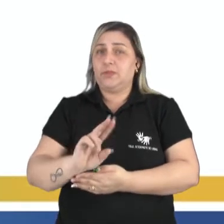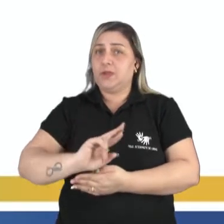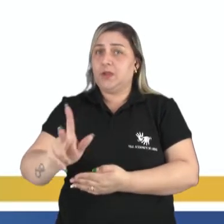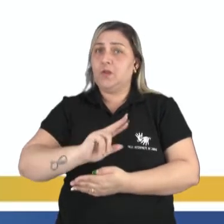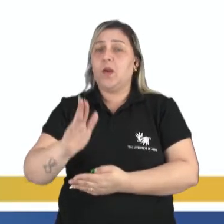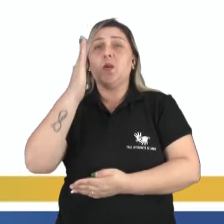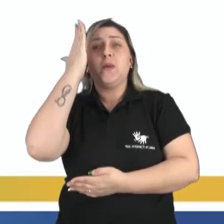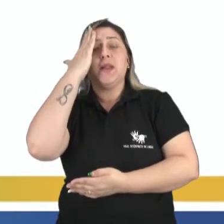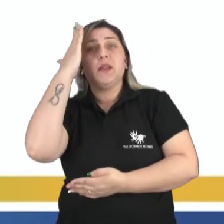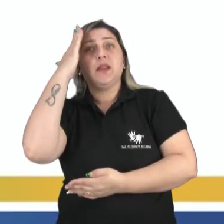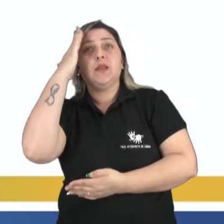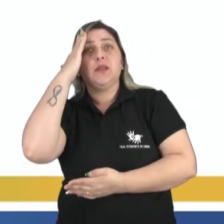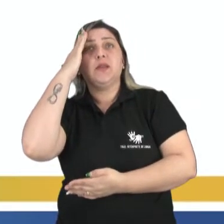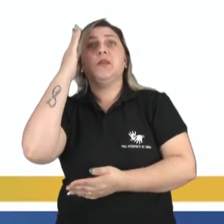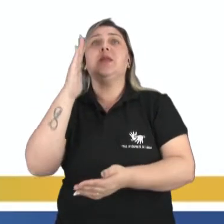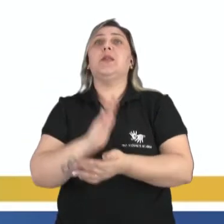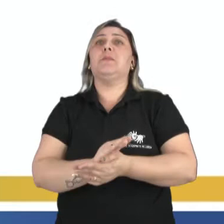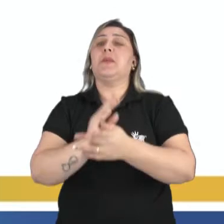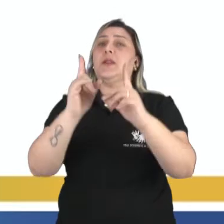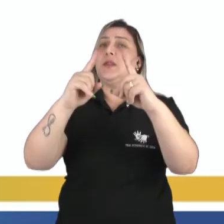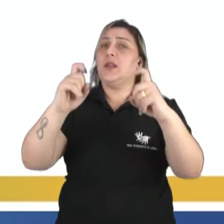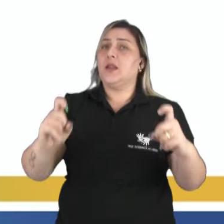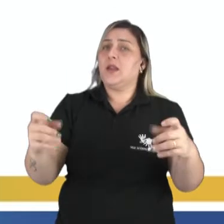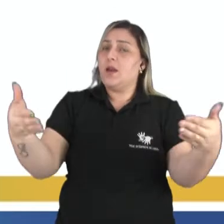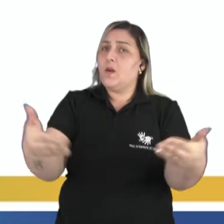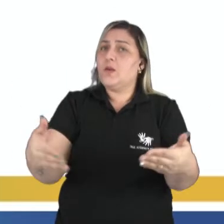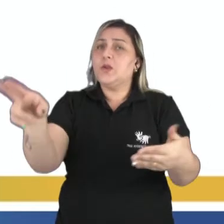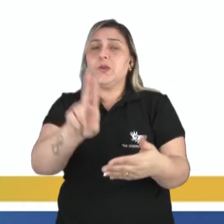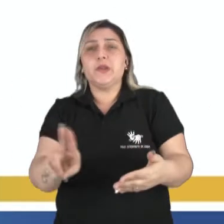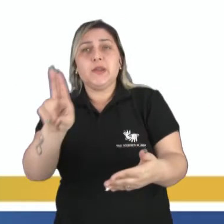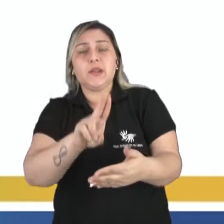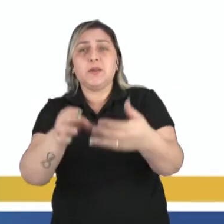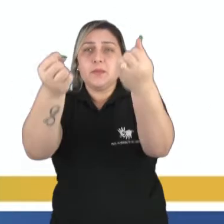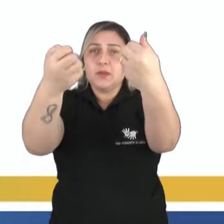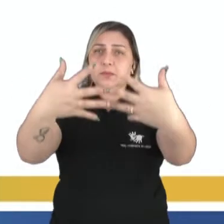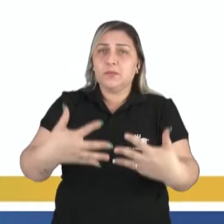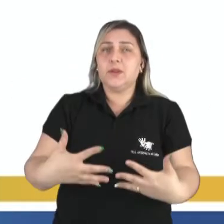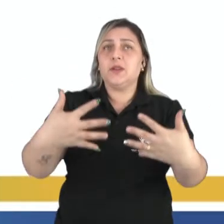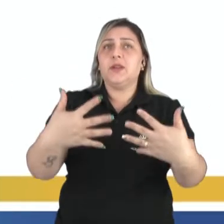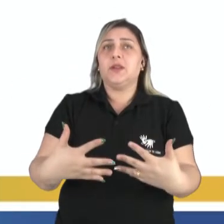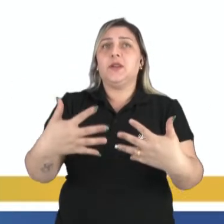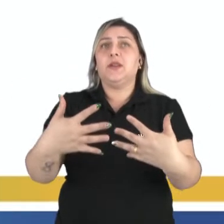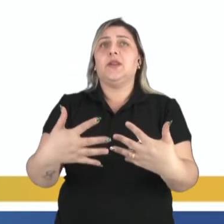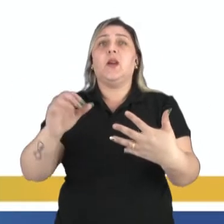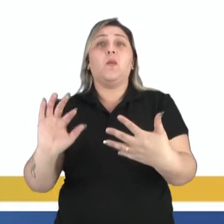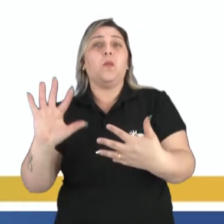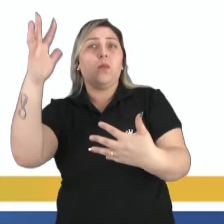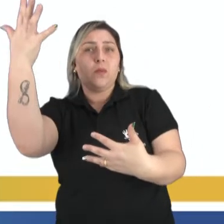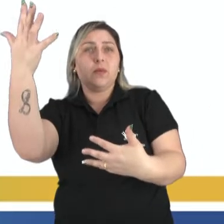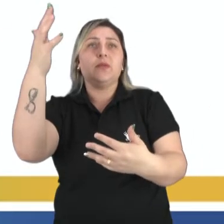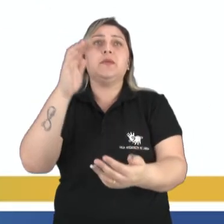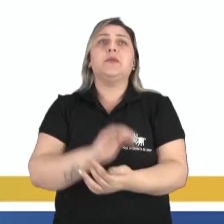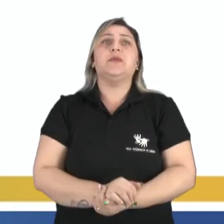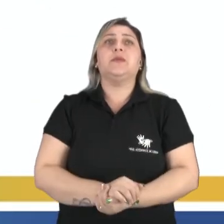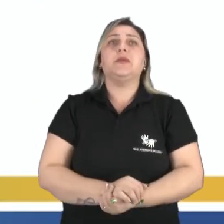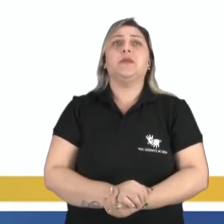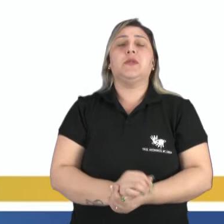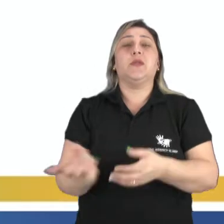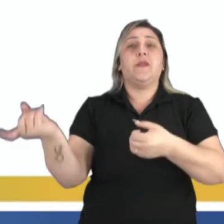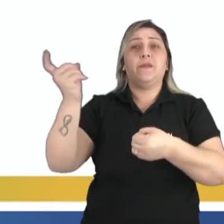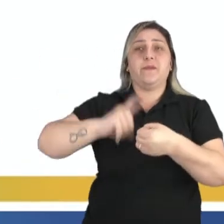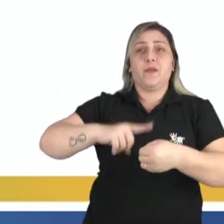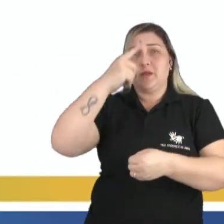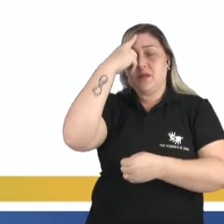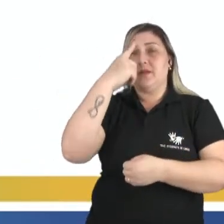as interpretações científicas atualmente utilizadas para explicar este fenômeno. Pessoal, se você voltar